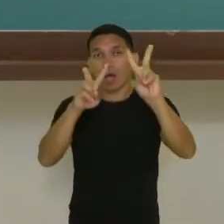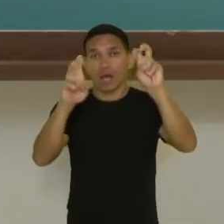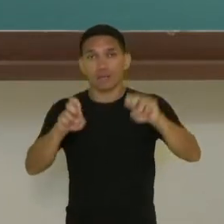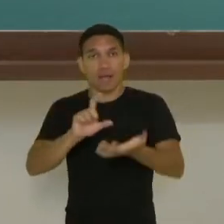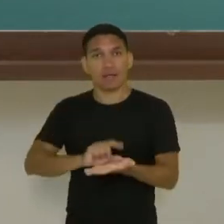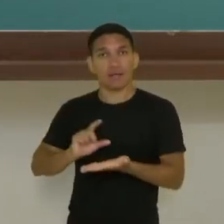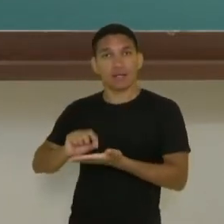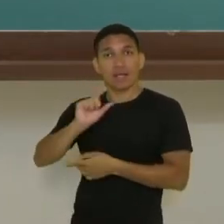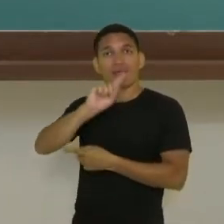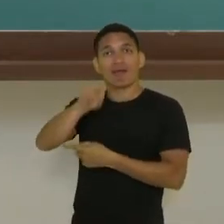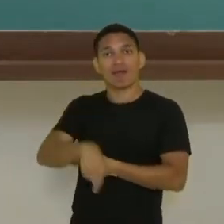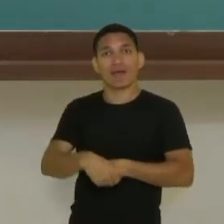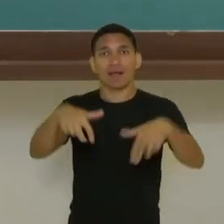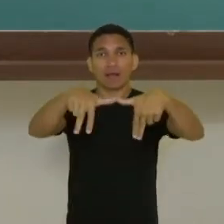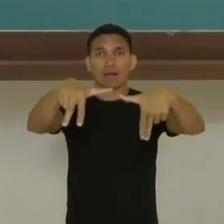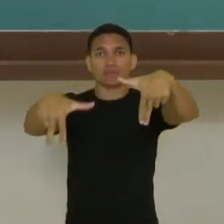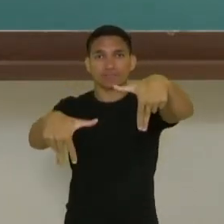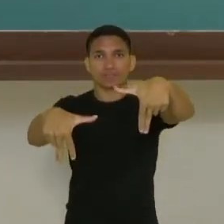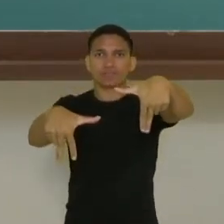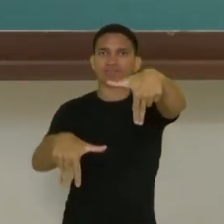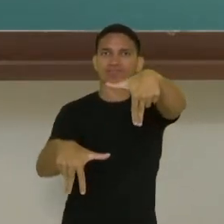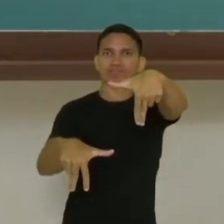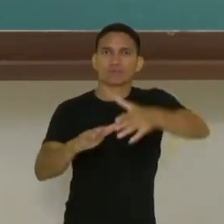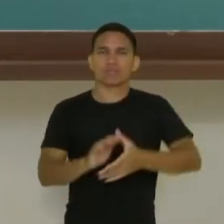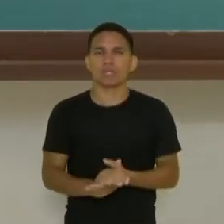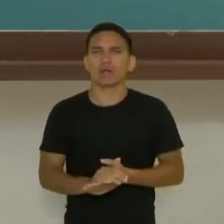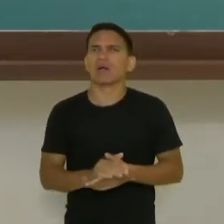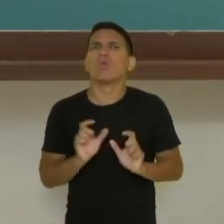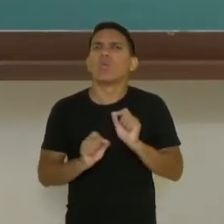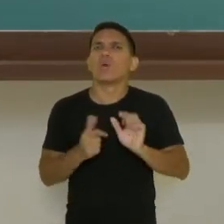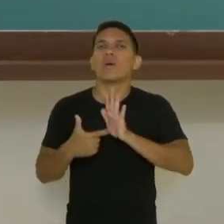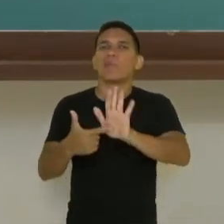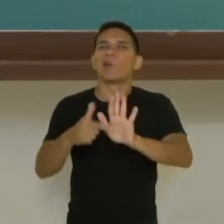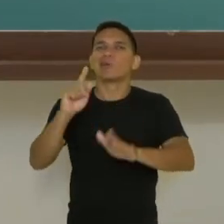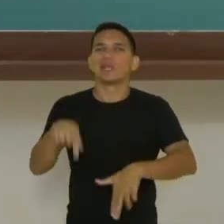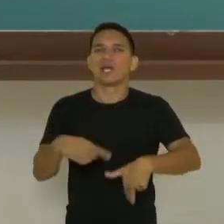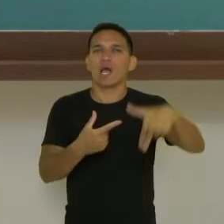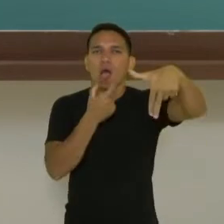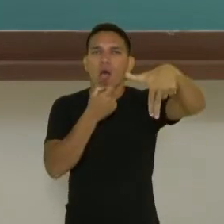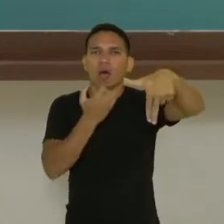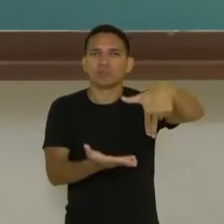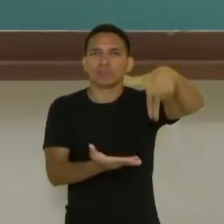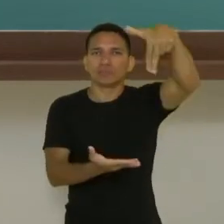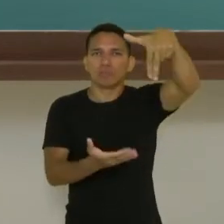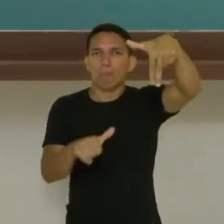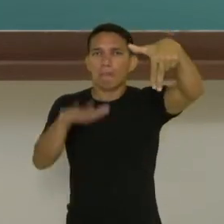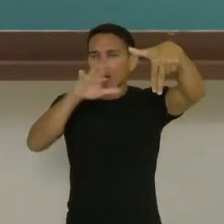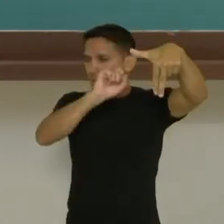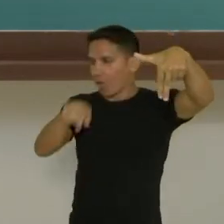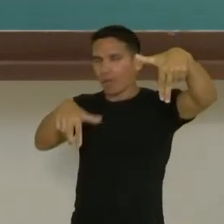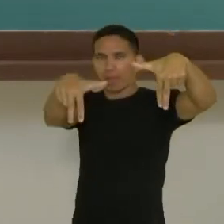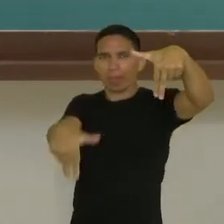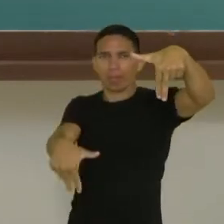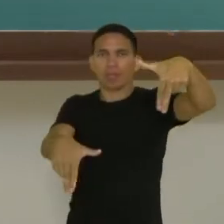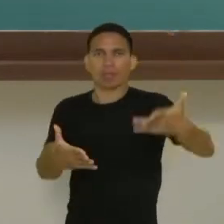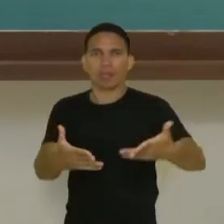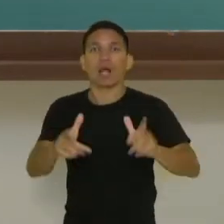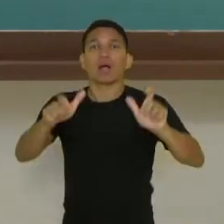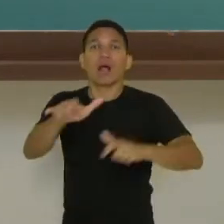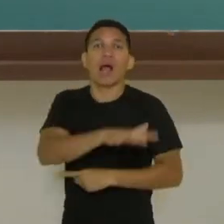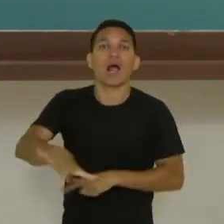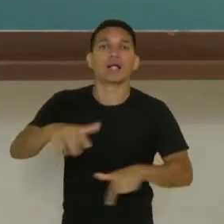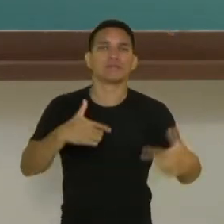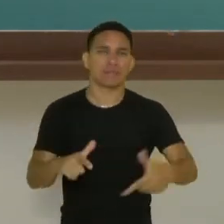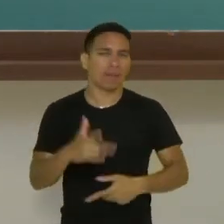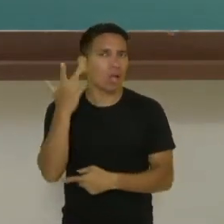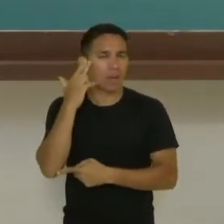artigo é desigualdade de gênero, ou seja, a diferença entre homens e mulheres no mercado de trabalho. Provavelmente eles vão se posicionar de